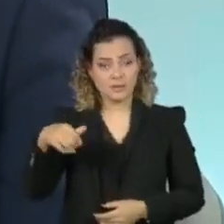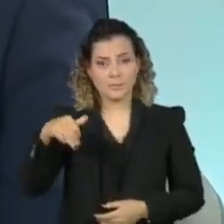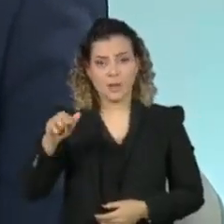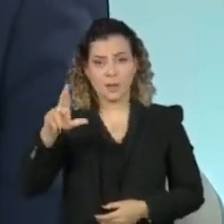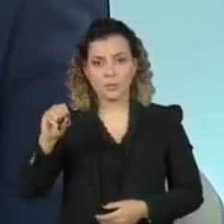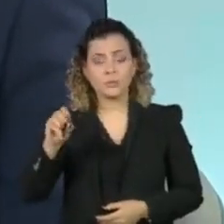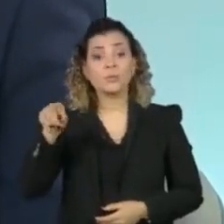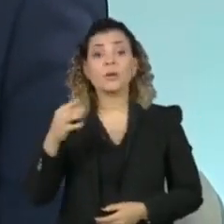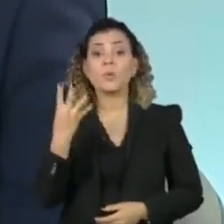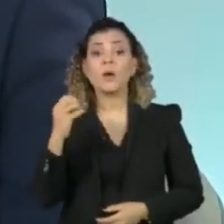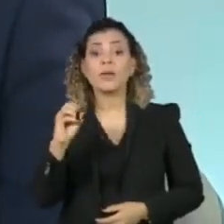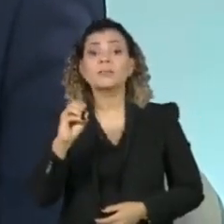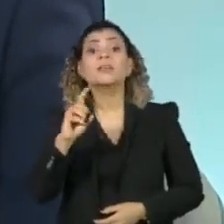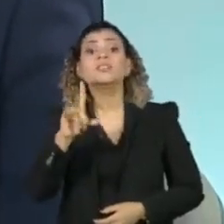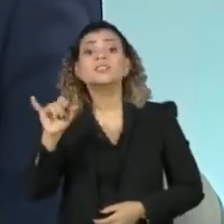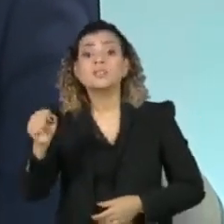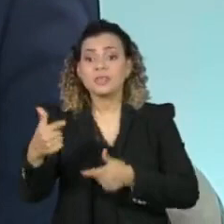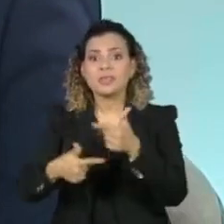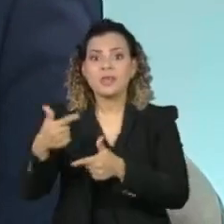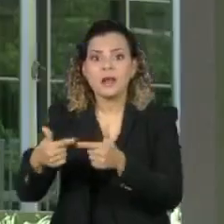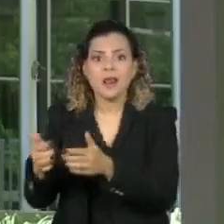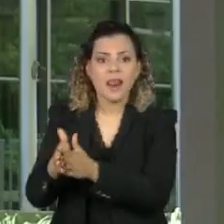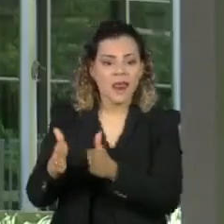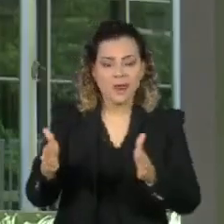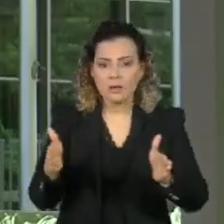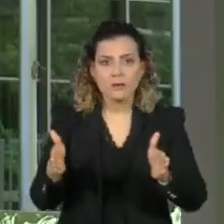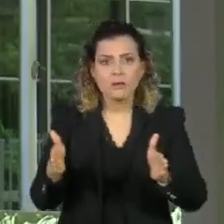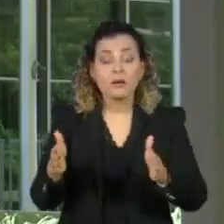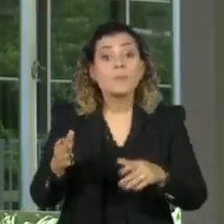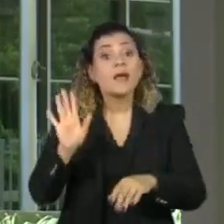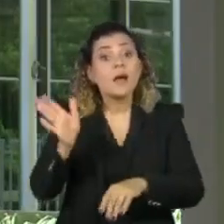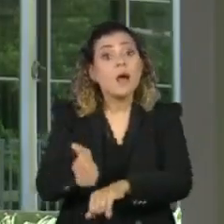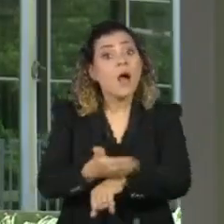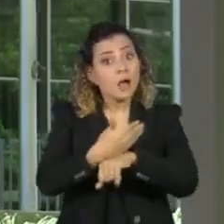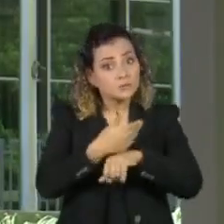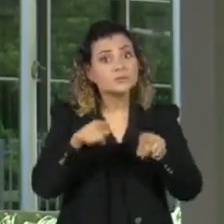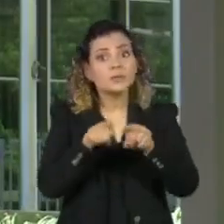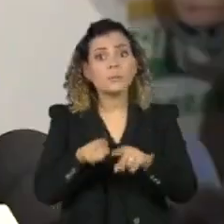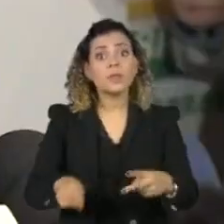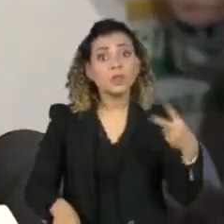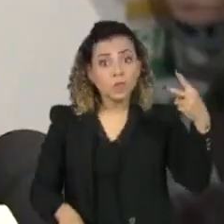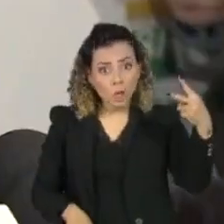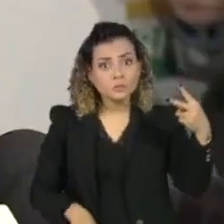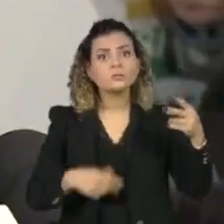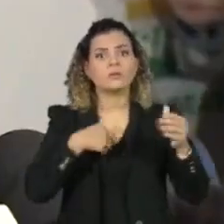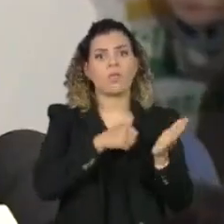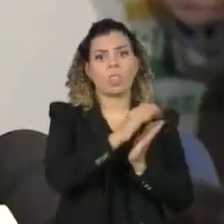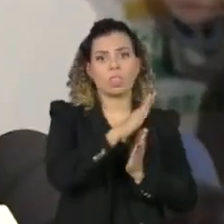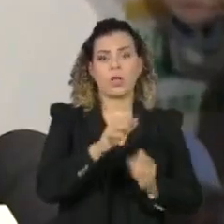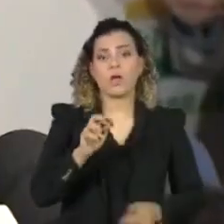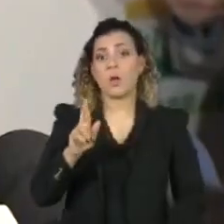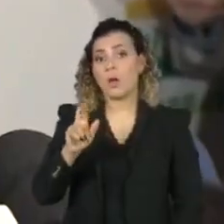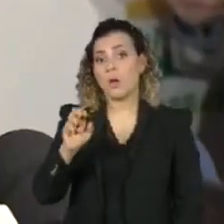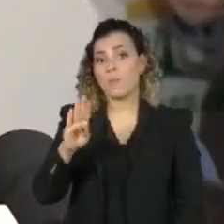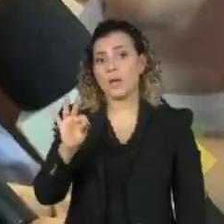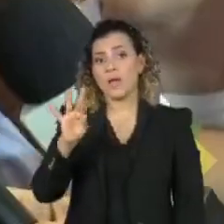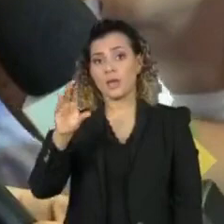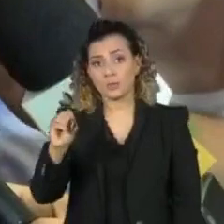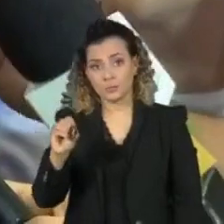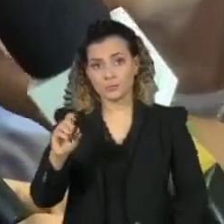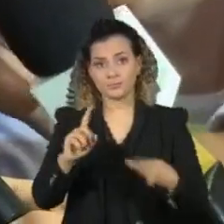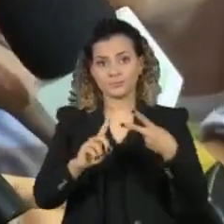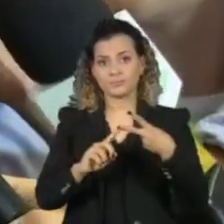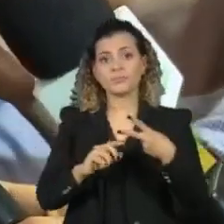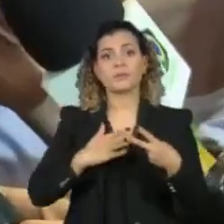Depois de ficar 40 dias na presidência da estatal dois antecessores também foram dispensados o economista Roberto Castello branco